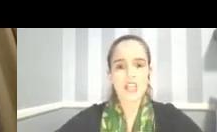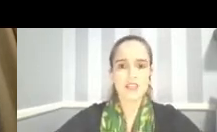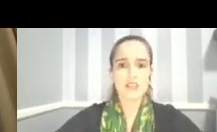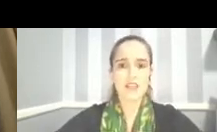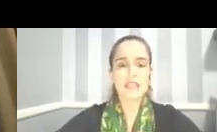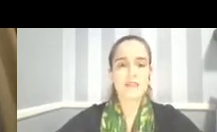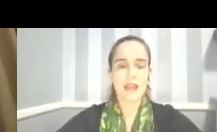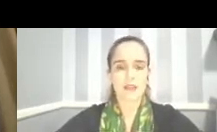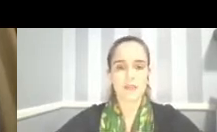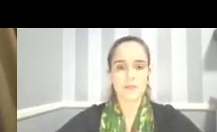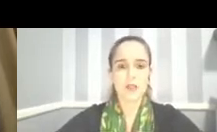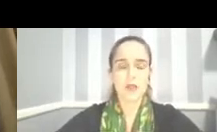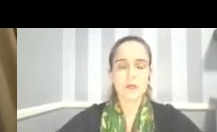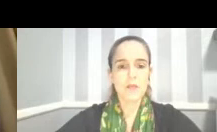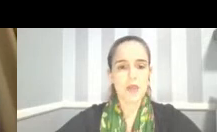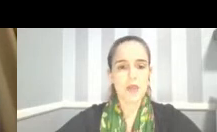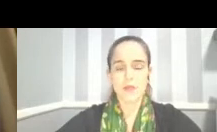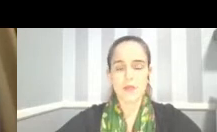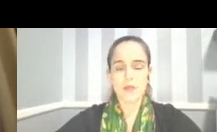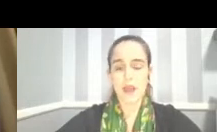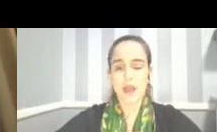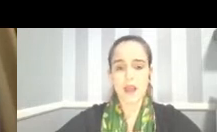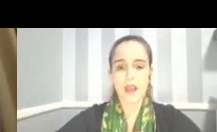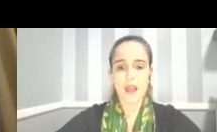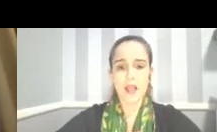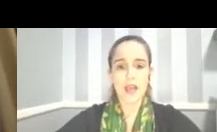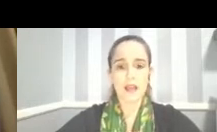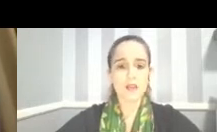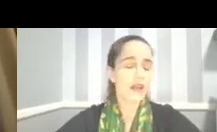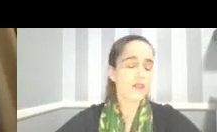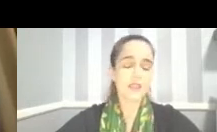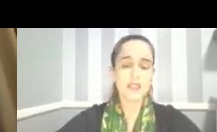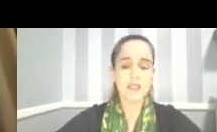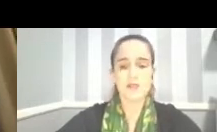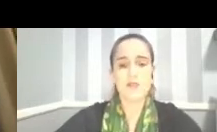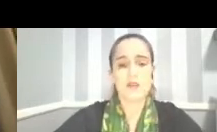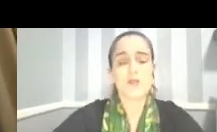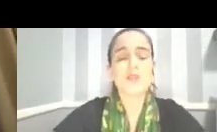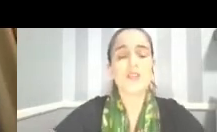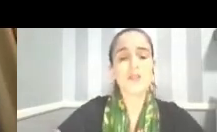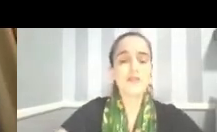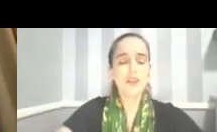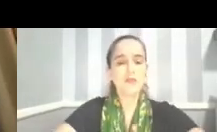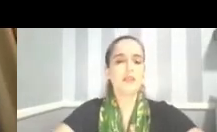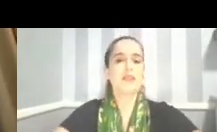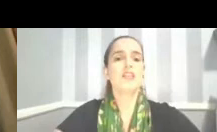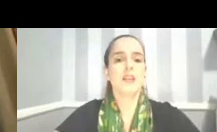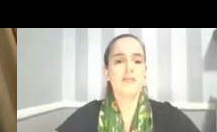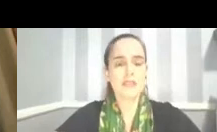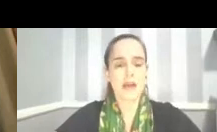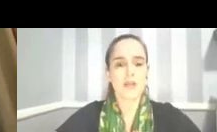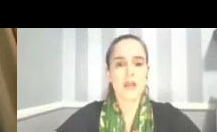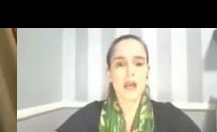na hemorragia interna? Primeiro, ela não é visível, eu não estou conseguindo ver o